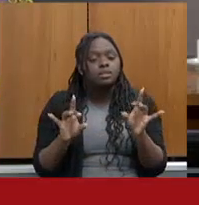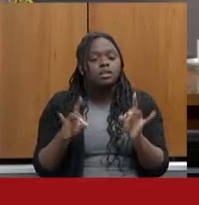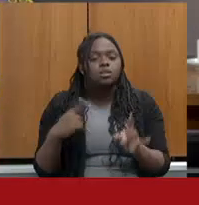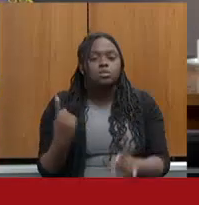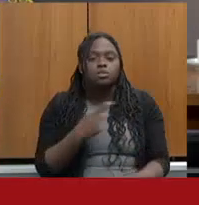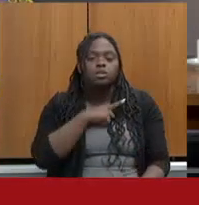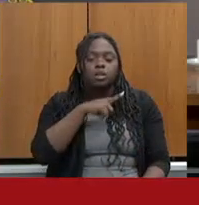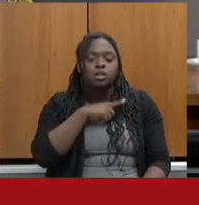temos 30 oficiais